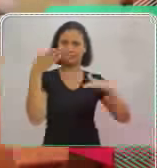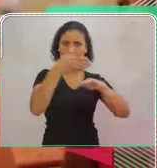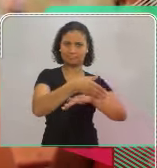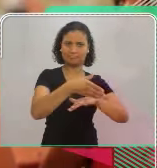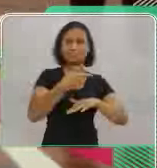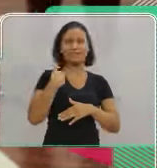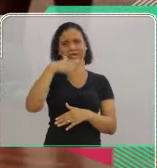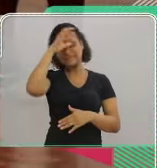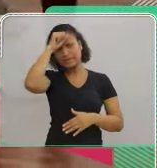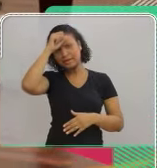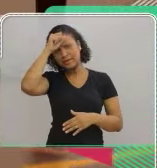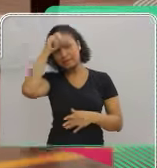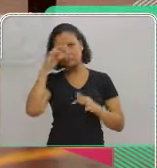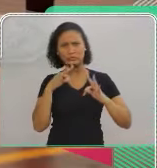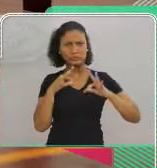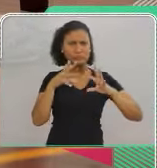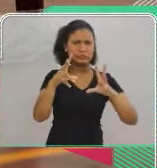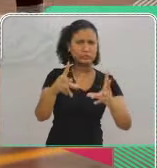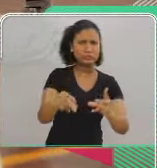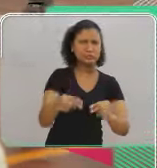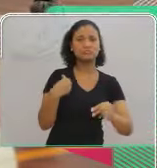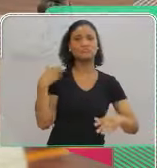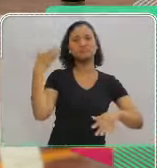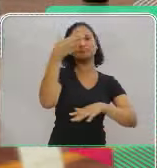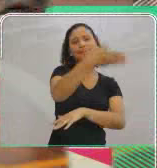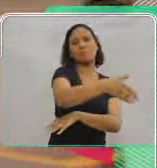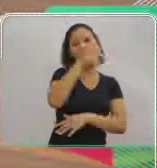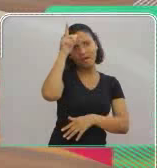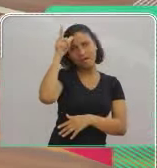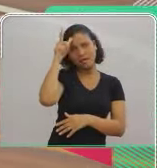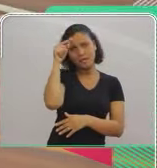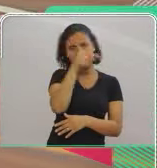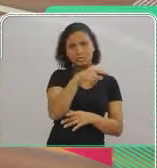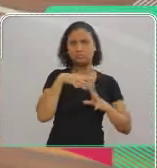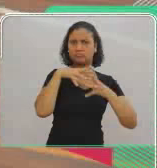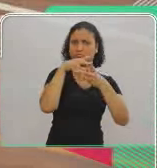desse mundial. E para mim foi muito legal, foi uma experiência muito legal.